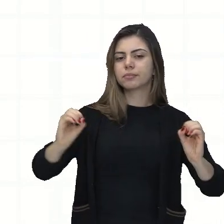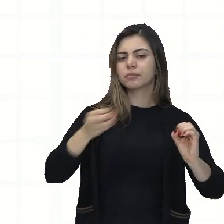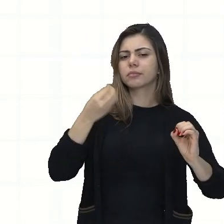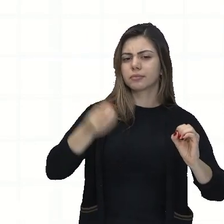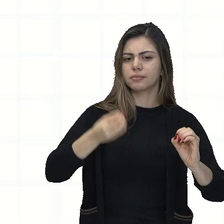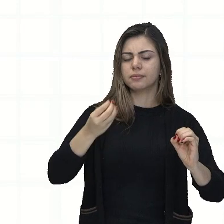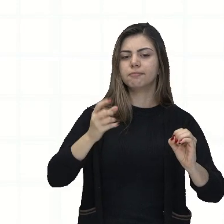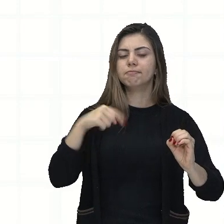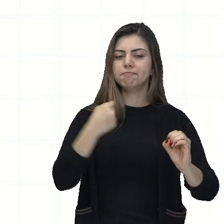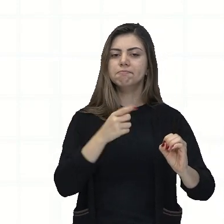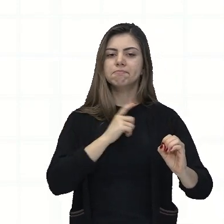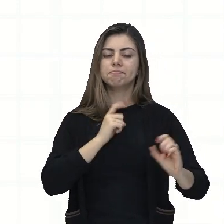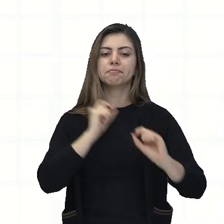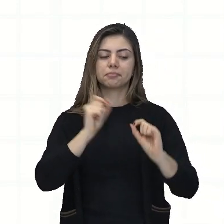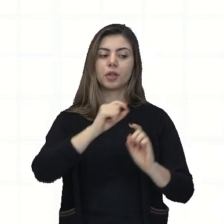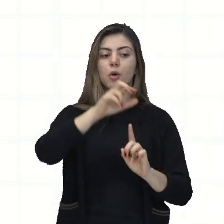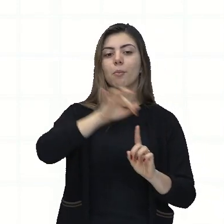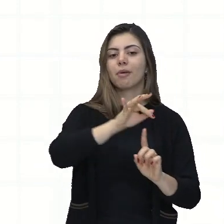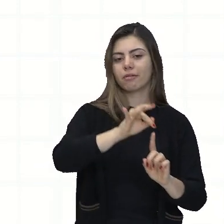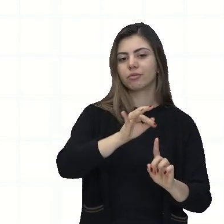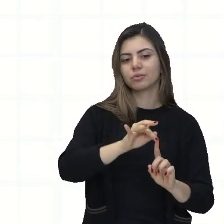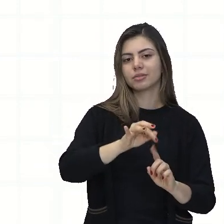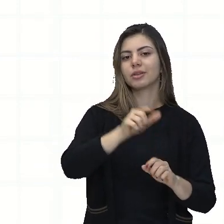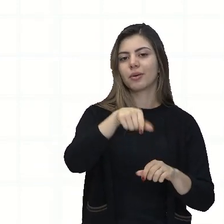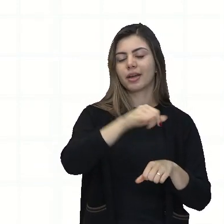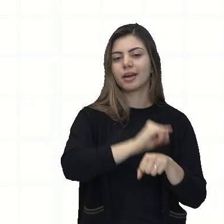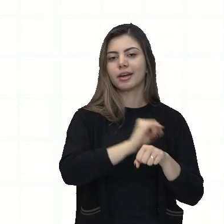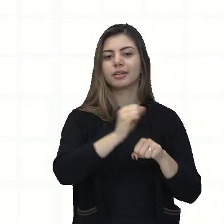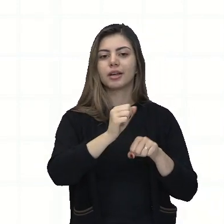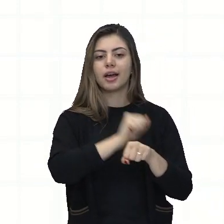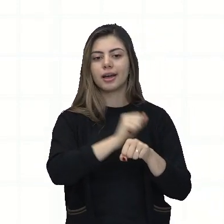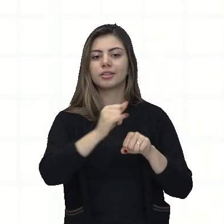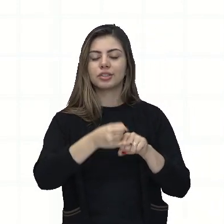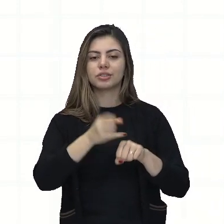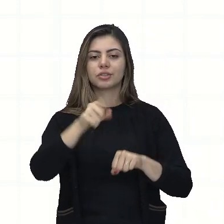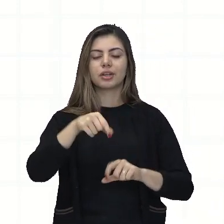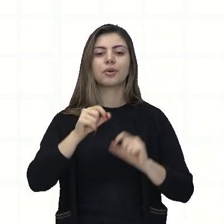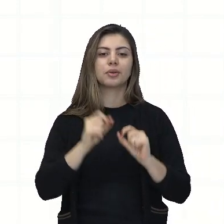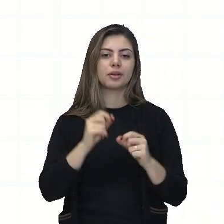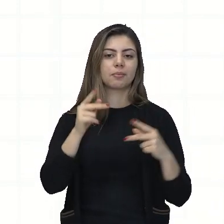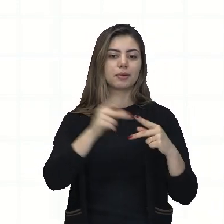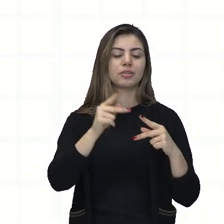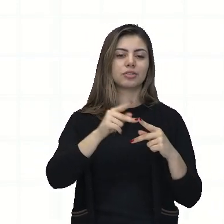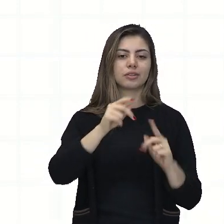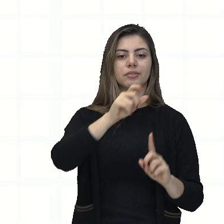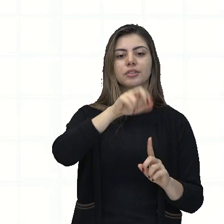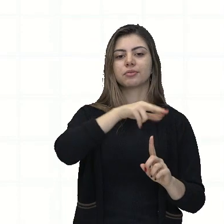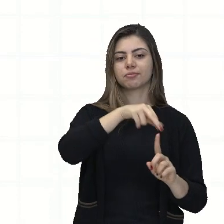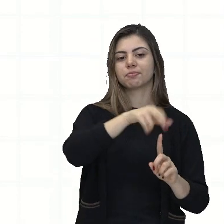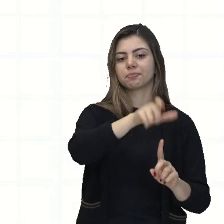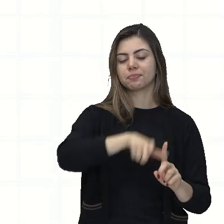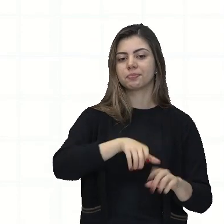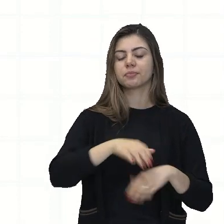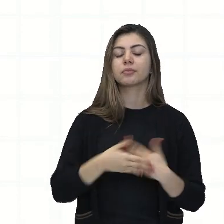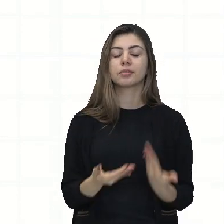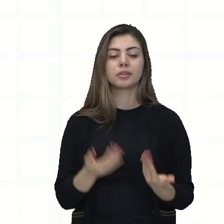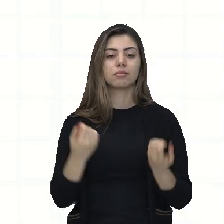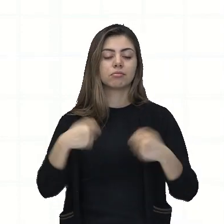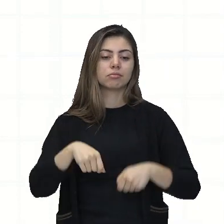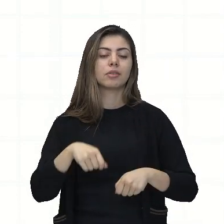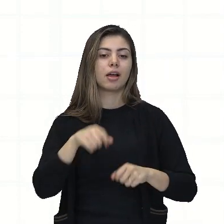vai dar um termo de função a esse adjetivo que vai ser predicativo do sujeito. Então ele pode ser moldado